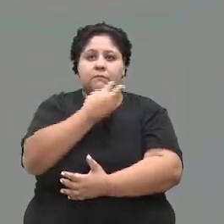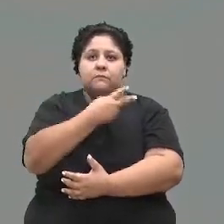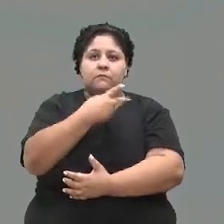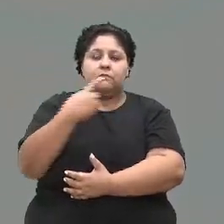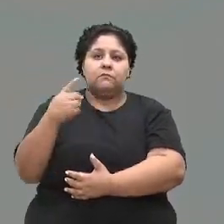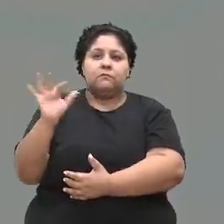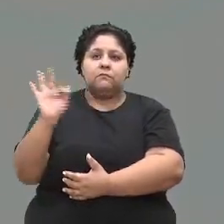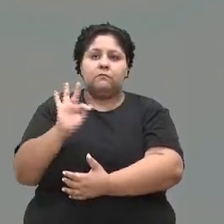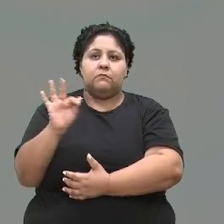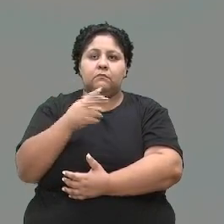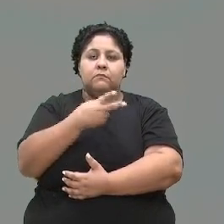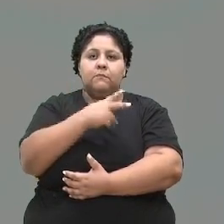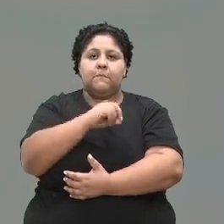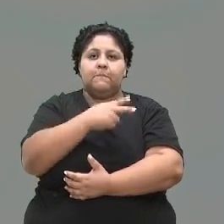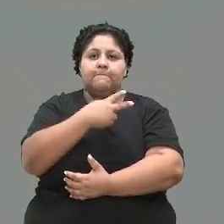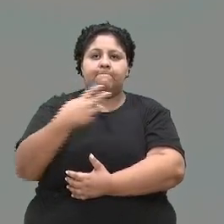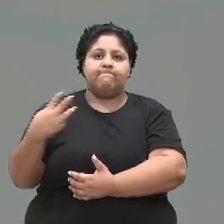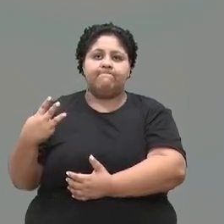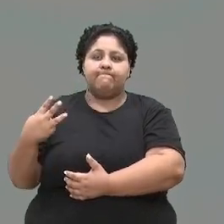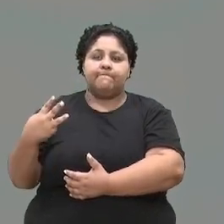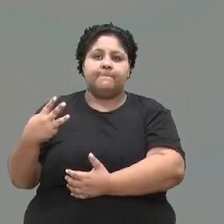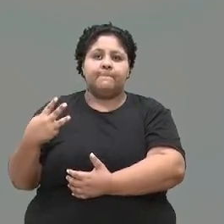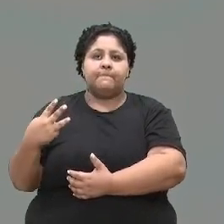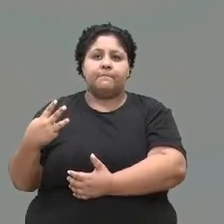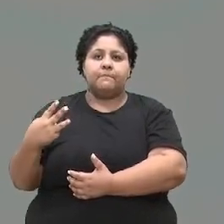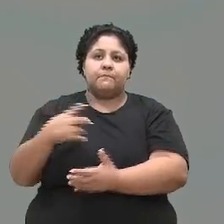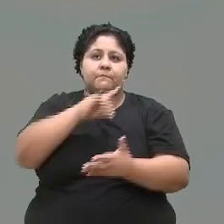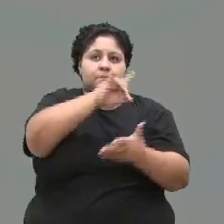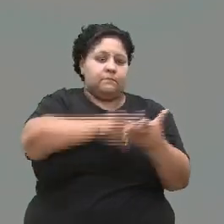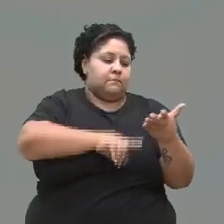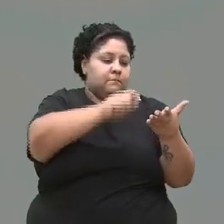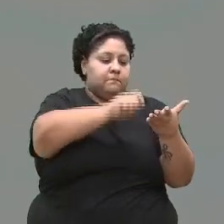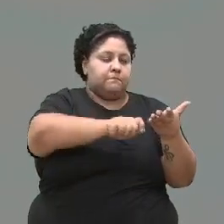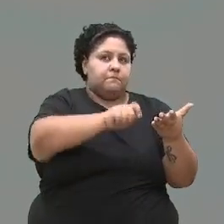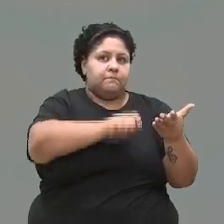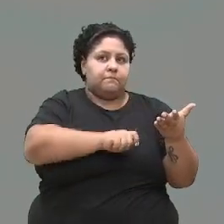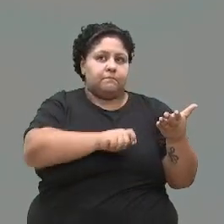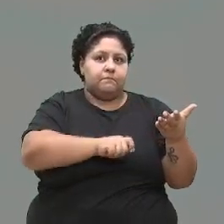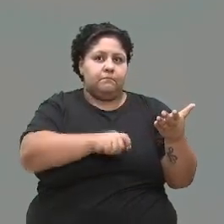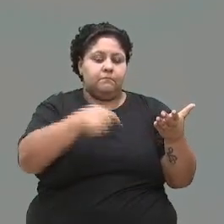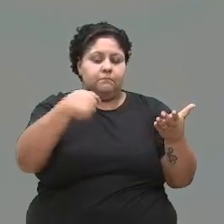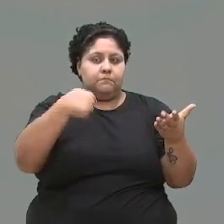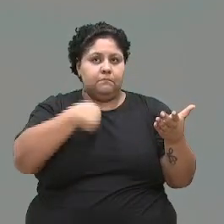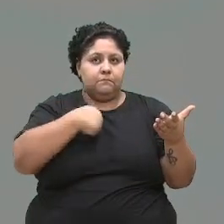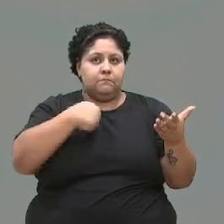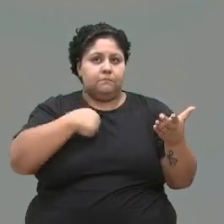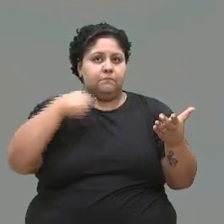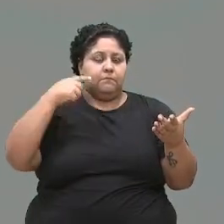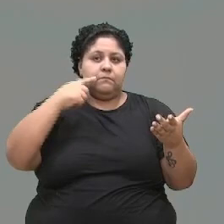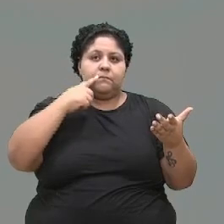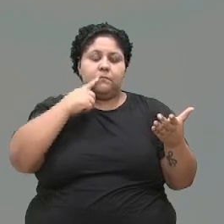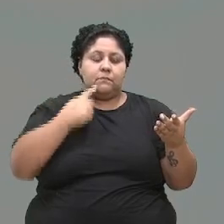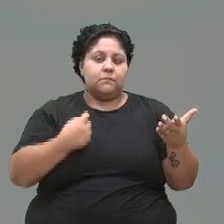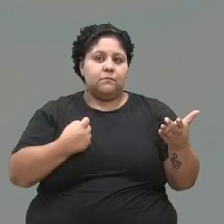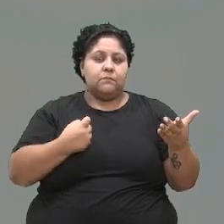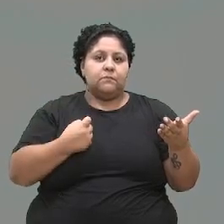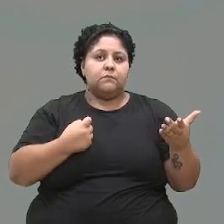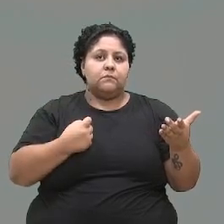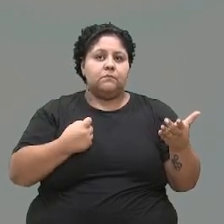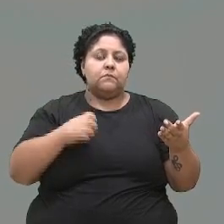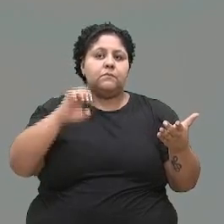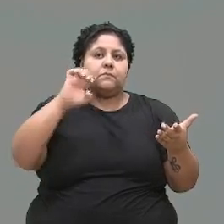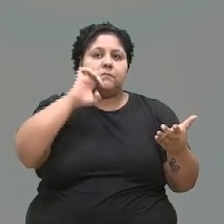de fevereiro de 2024, documento assinado por essa vereadora, Rose Frigeri,